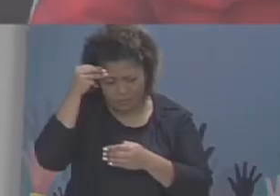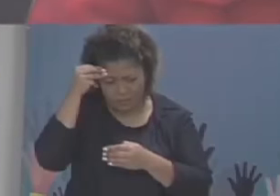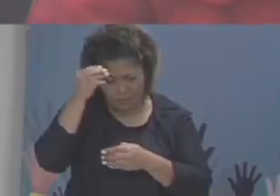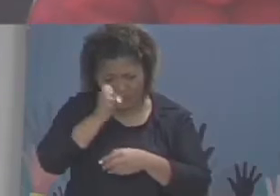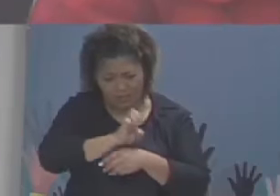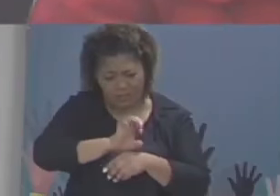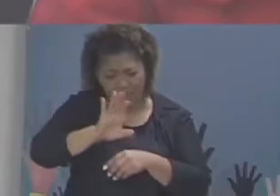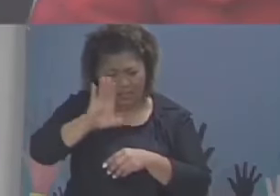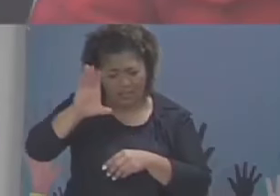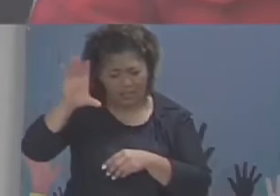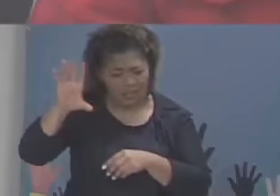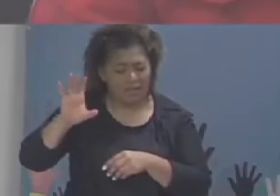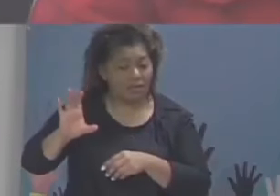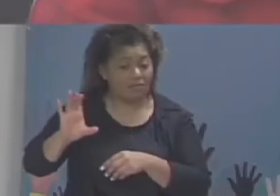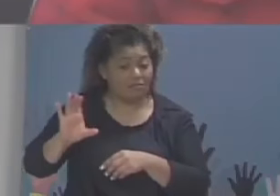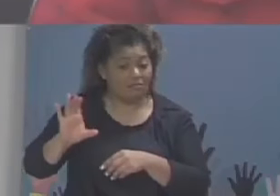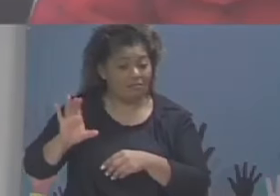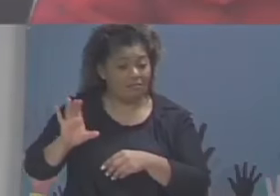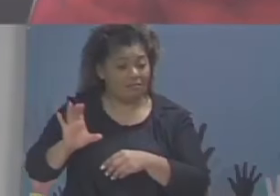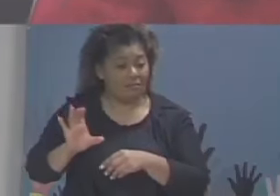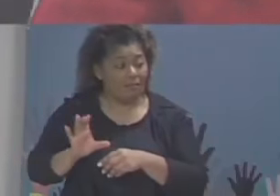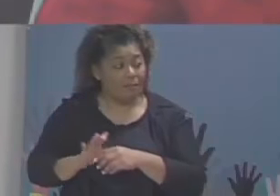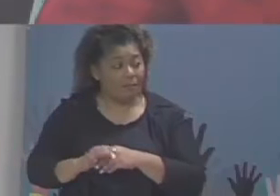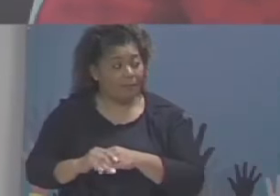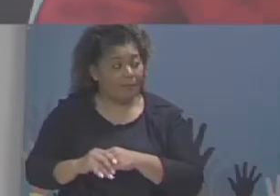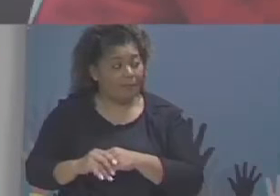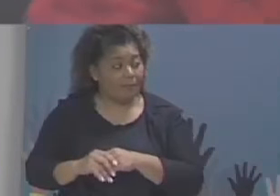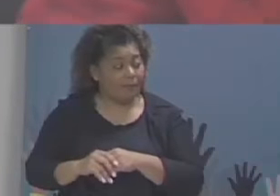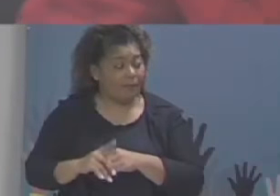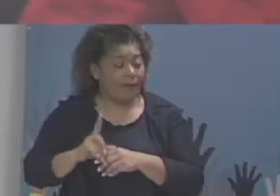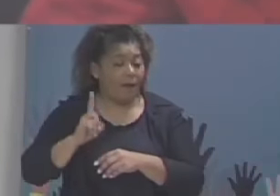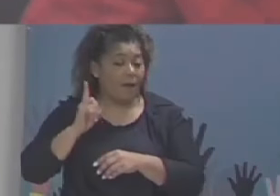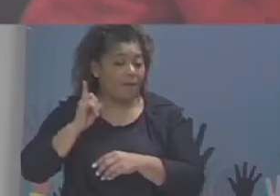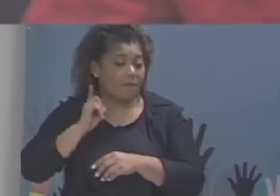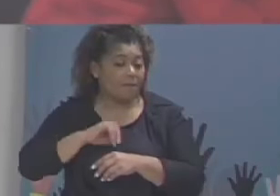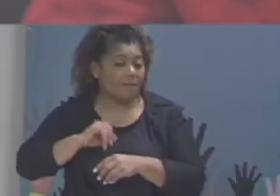Danilo Lisboa Batista, CRP 04, Minas Gerais,